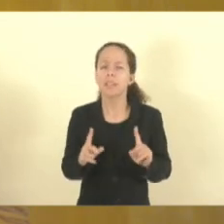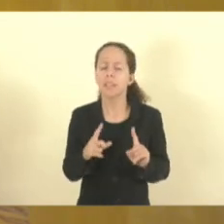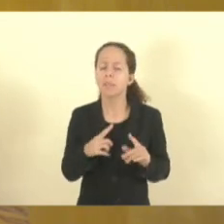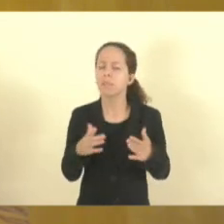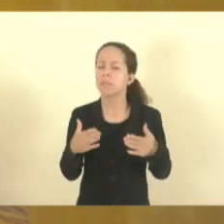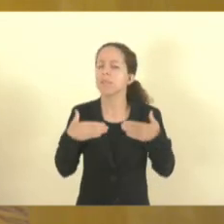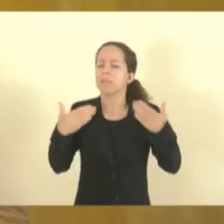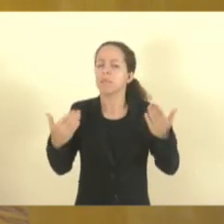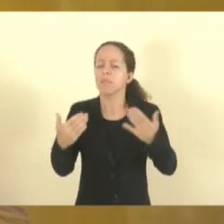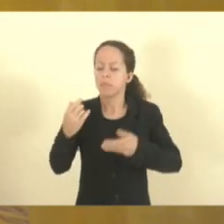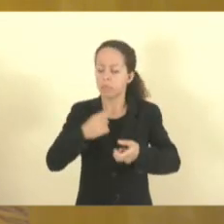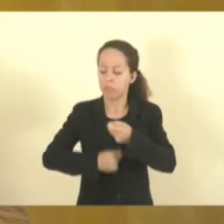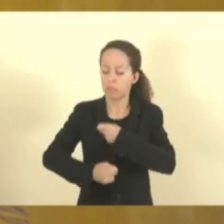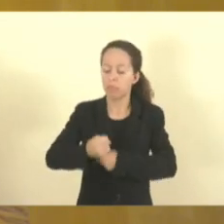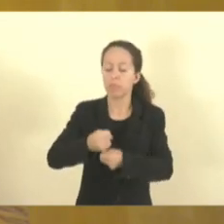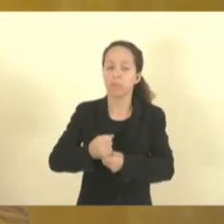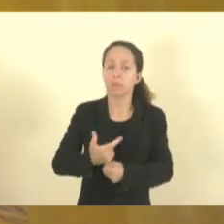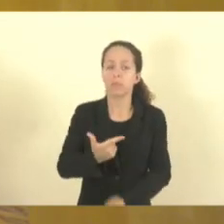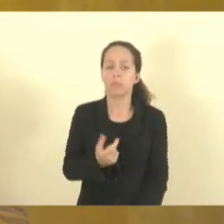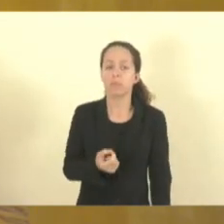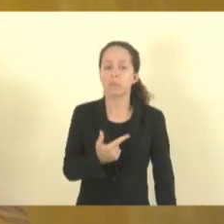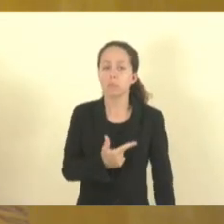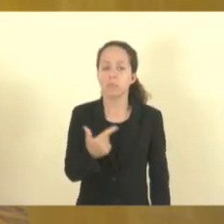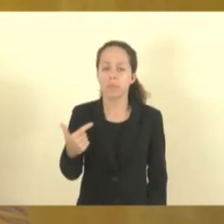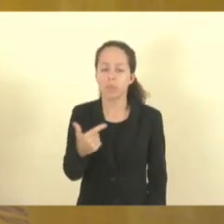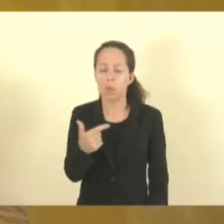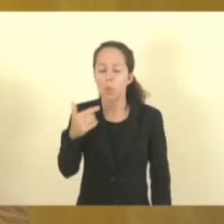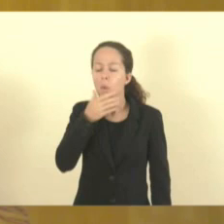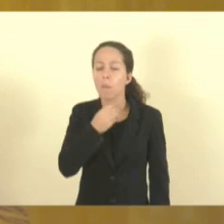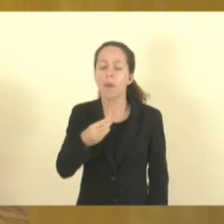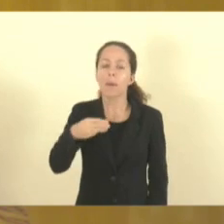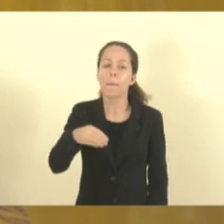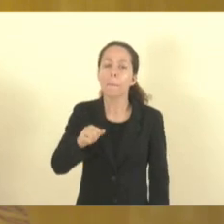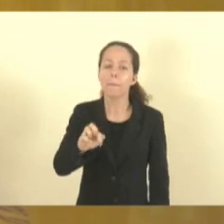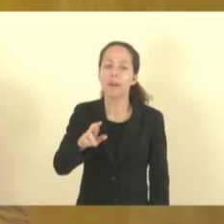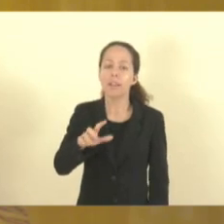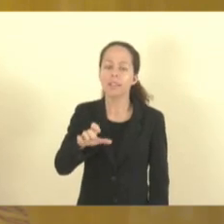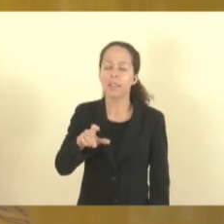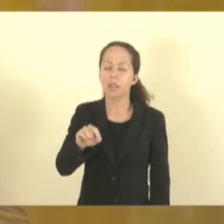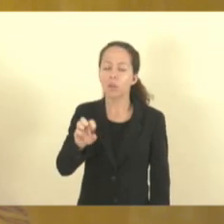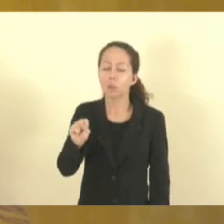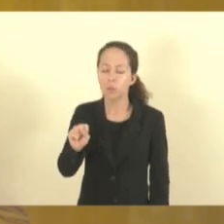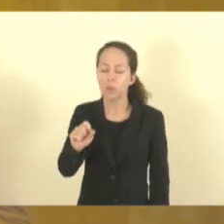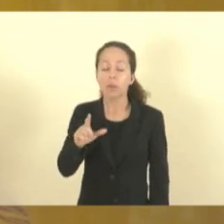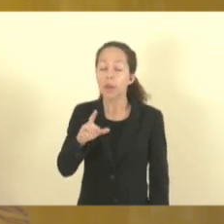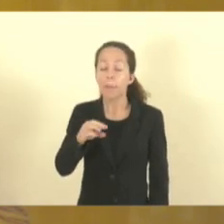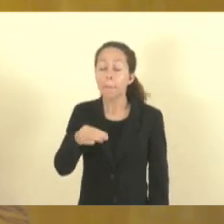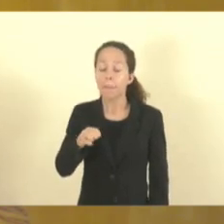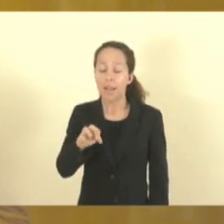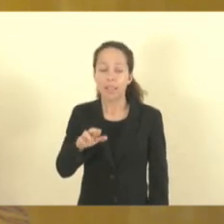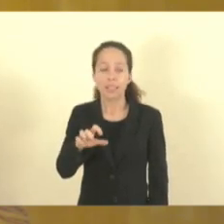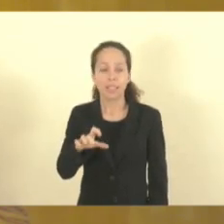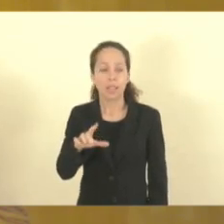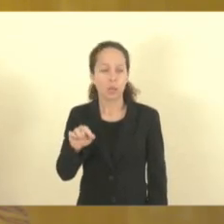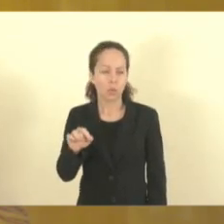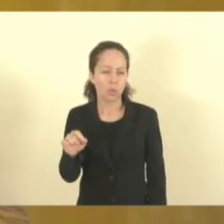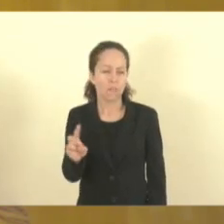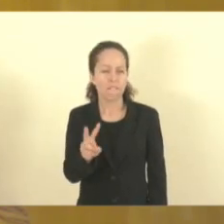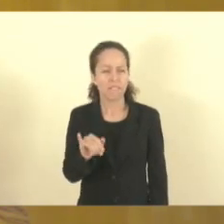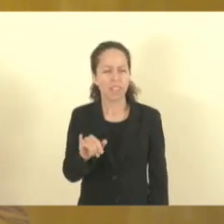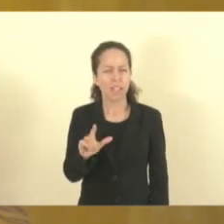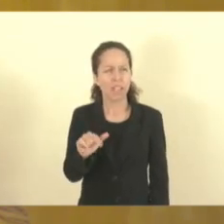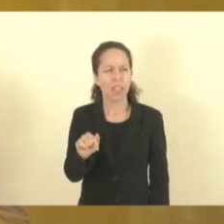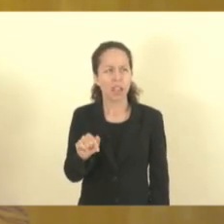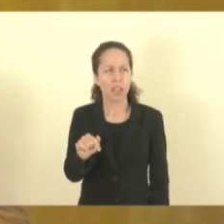em 2022, seu Marcelo Vila Fortes, sem nenhuma decisão judicial, ele se